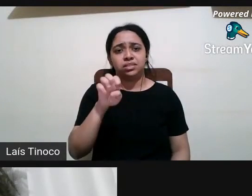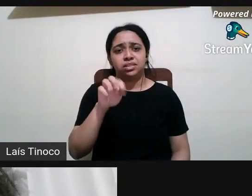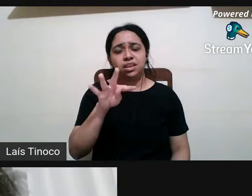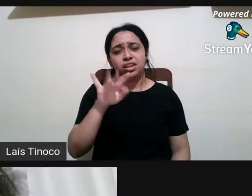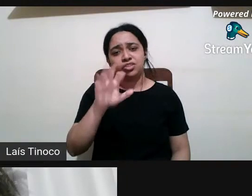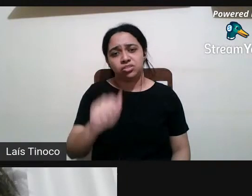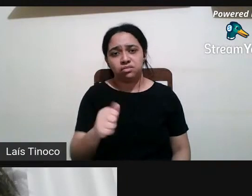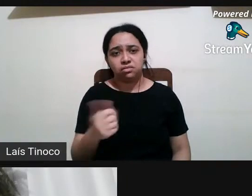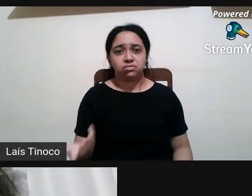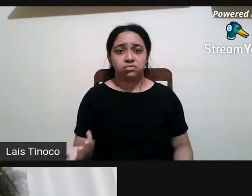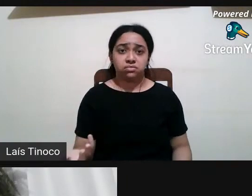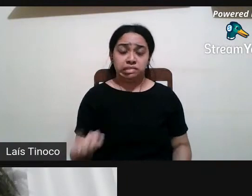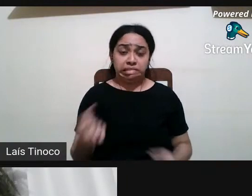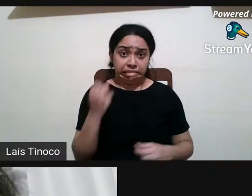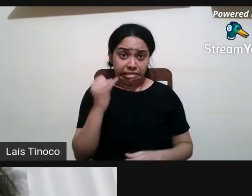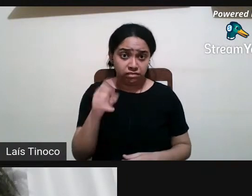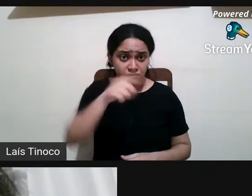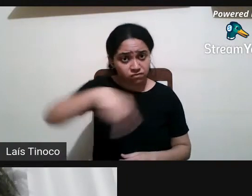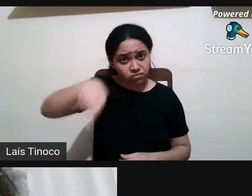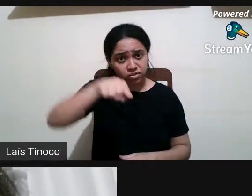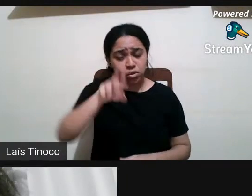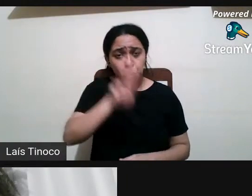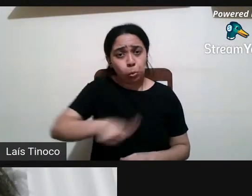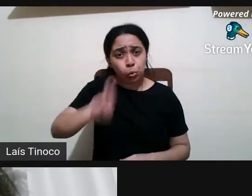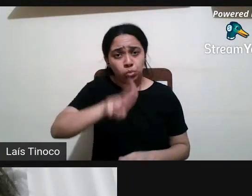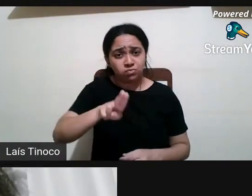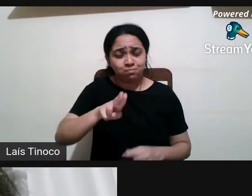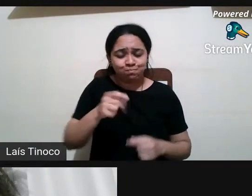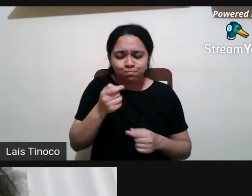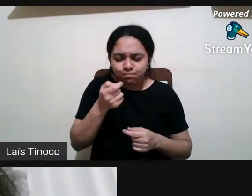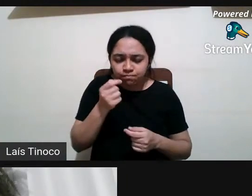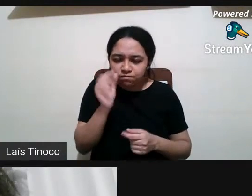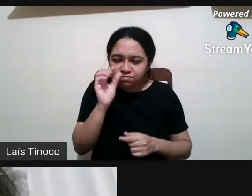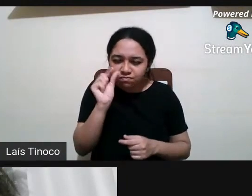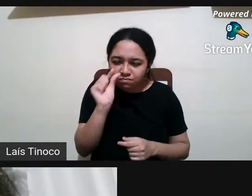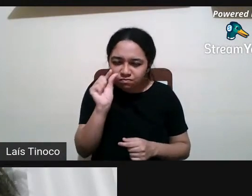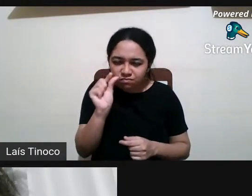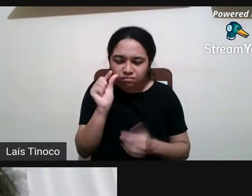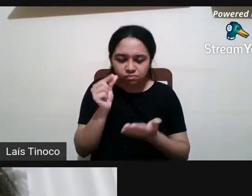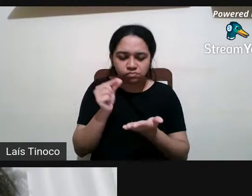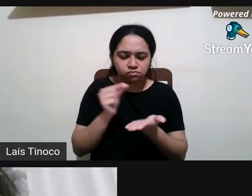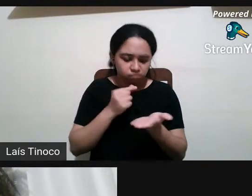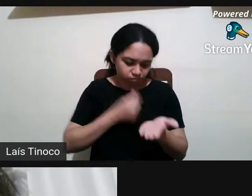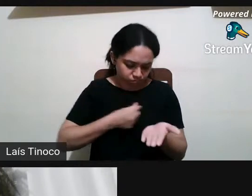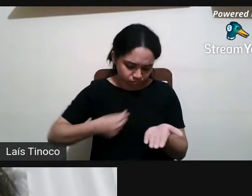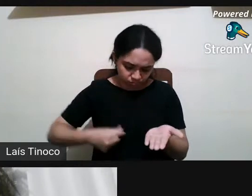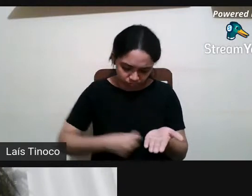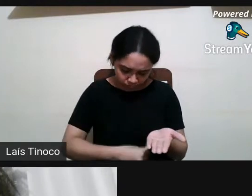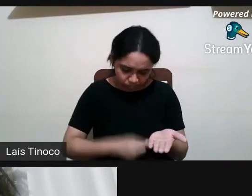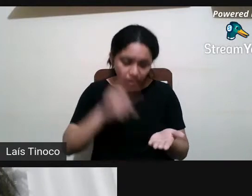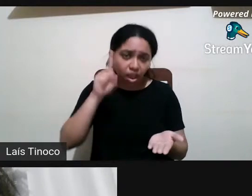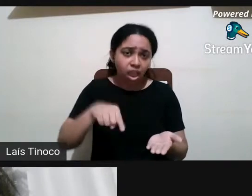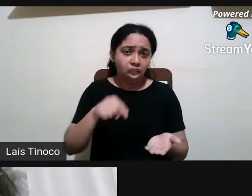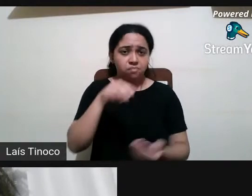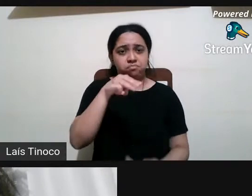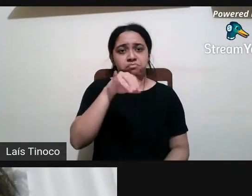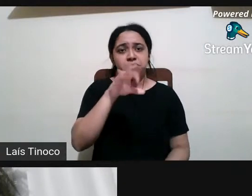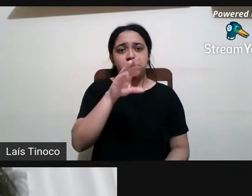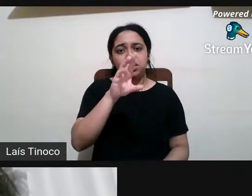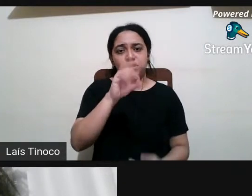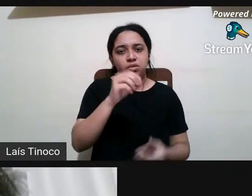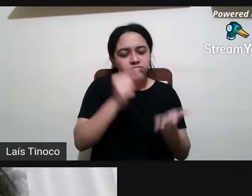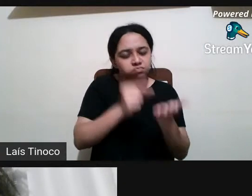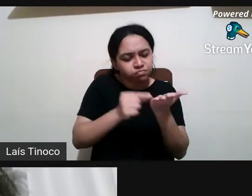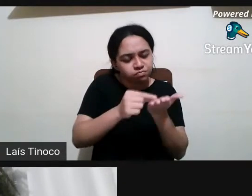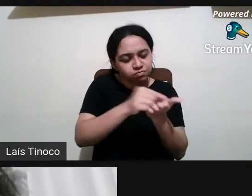usar muita roupa sintética, às vezes essas pequenas fibras que você está vendo, nada mais é do que um microplástico. Tem a